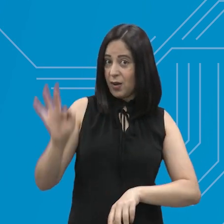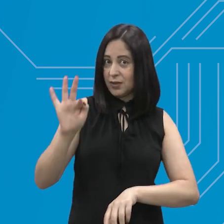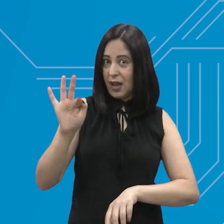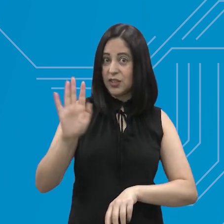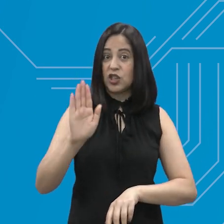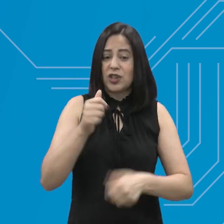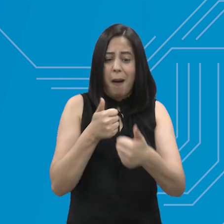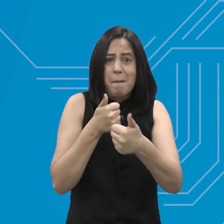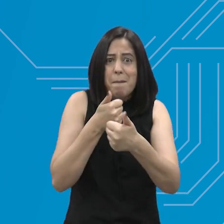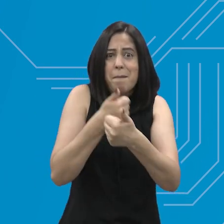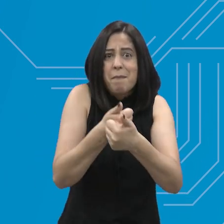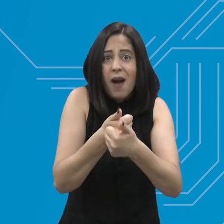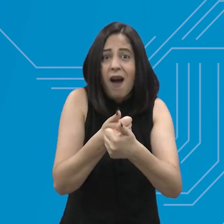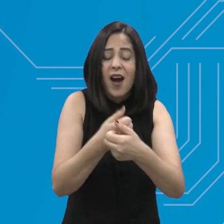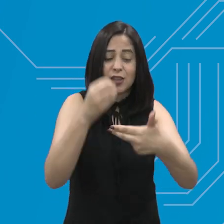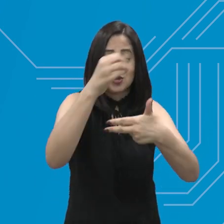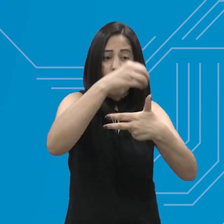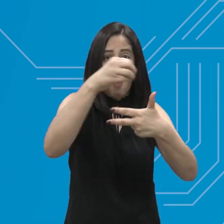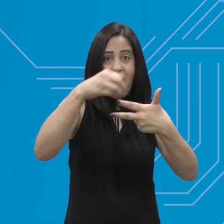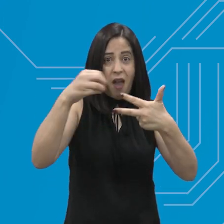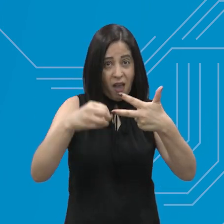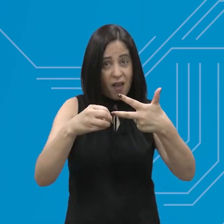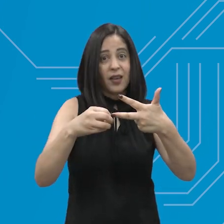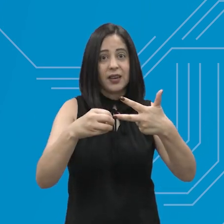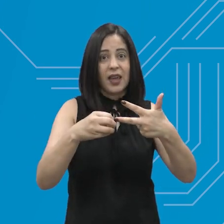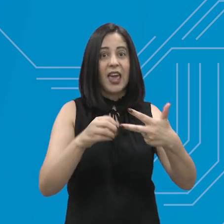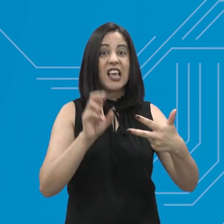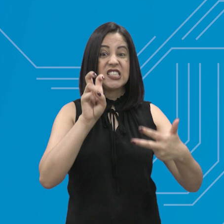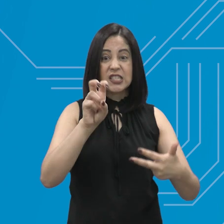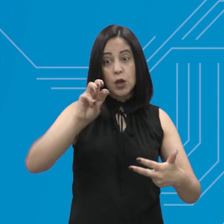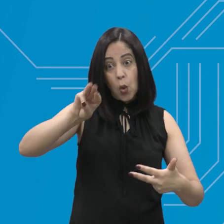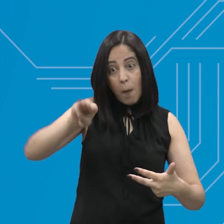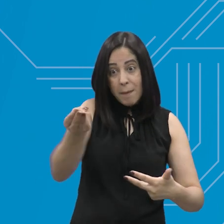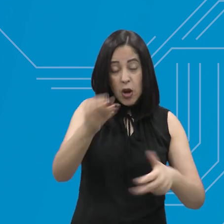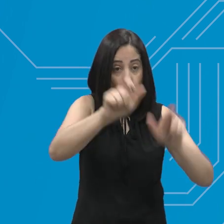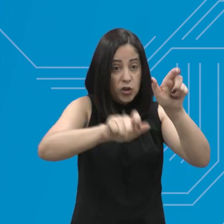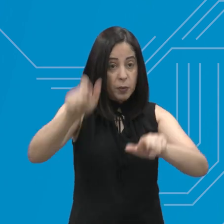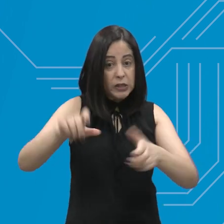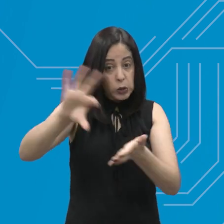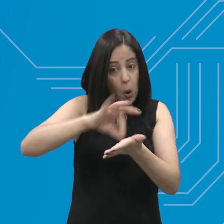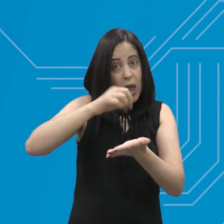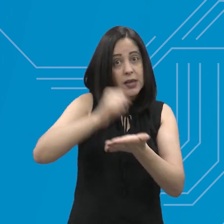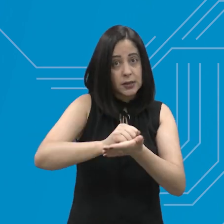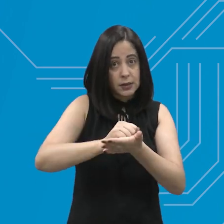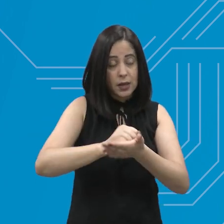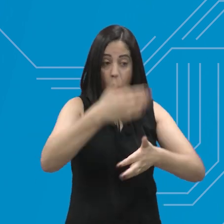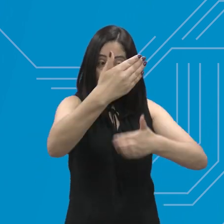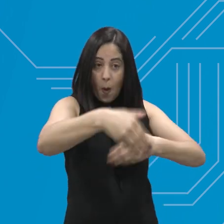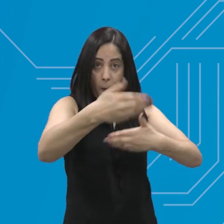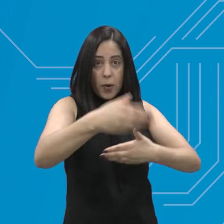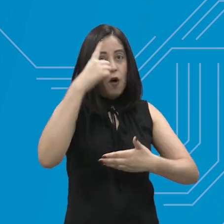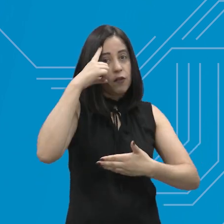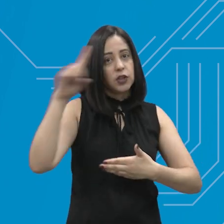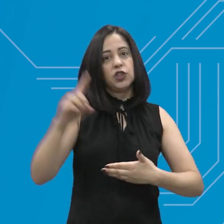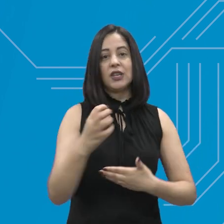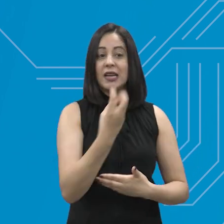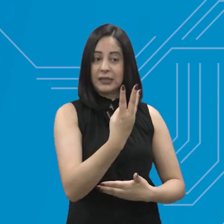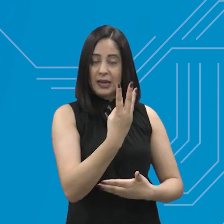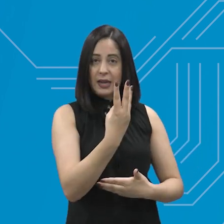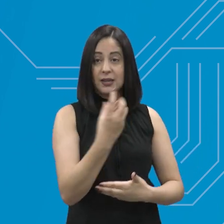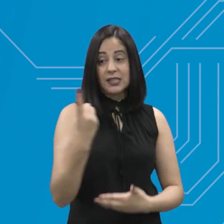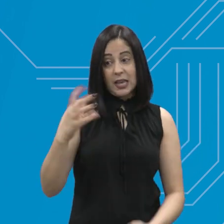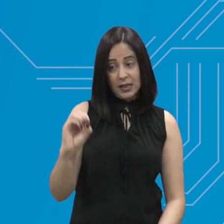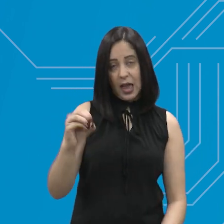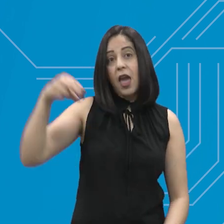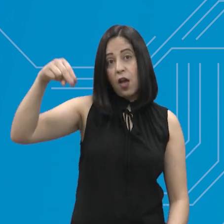poucos dias para o Enem. Esse ano, mais de 5 milhões de candidatos se inscreveram para as provas que acontecem